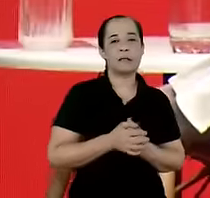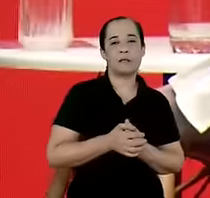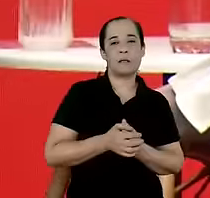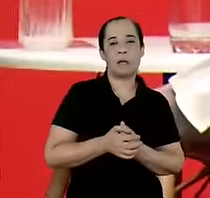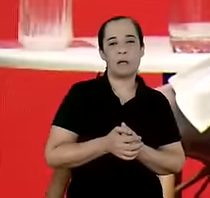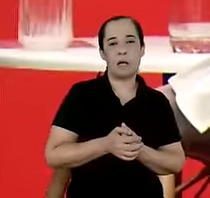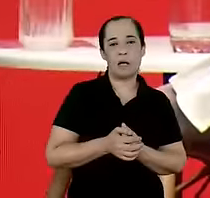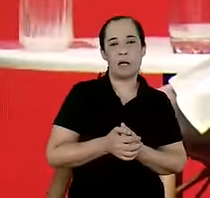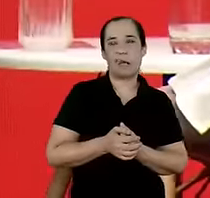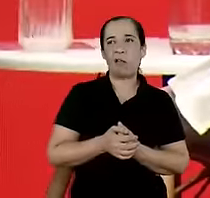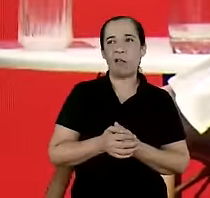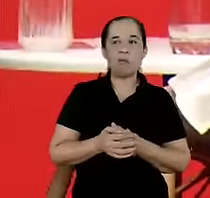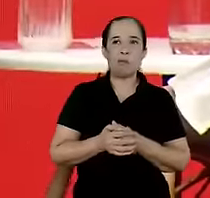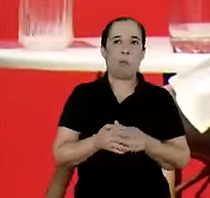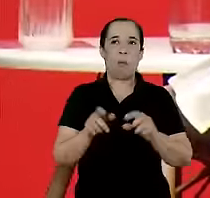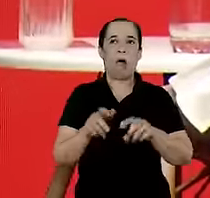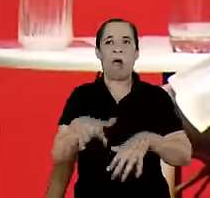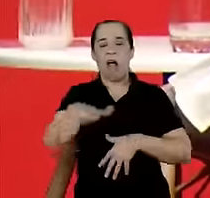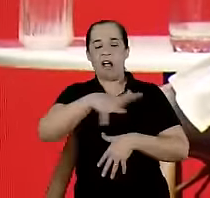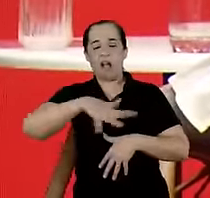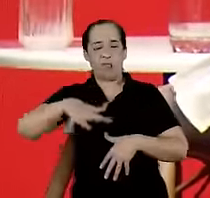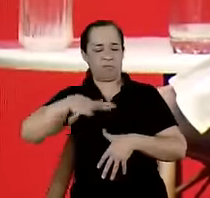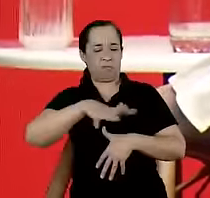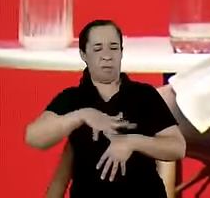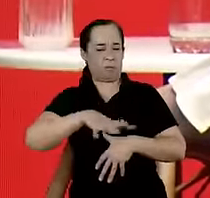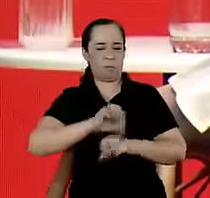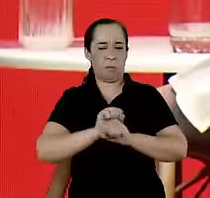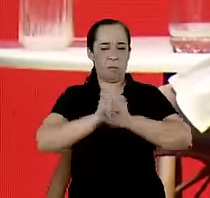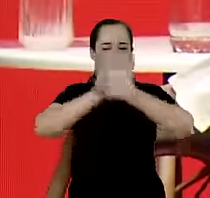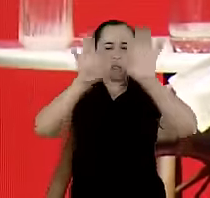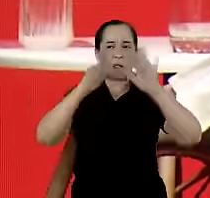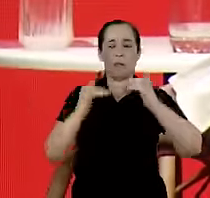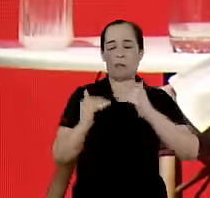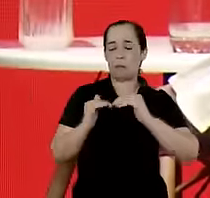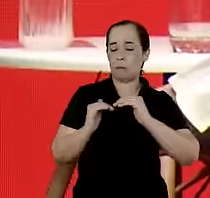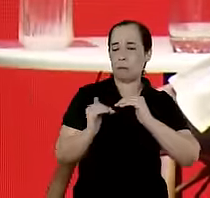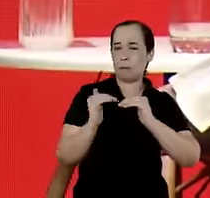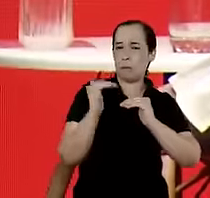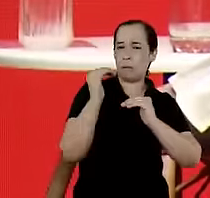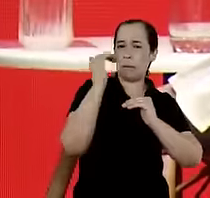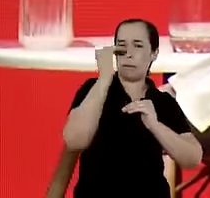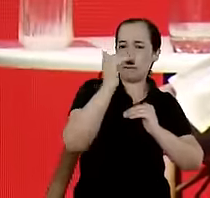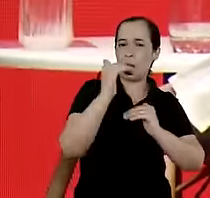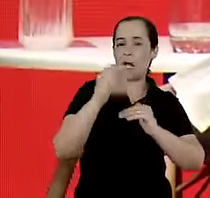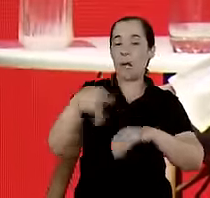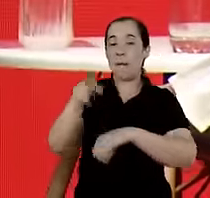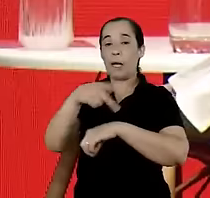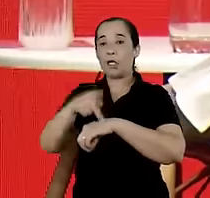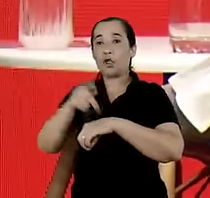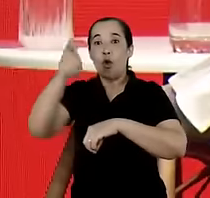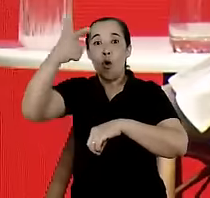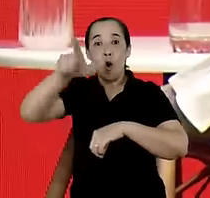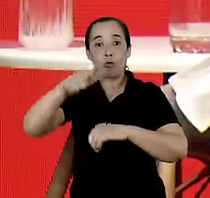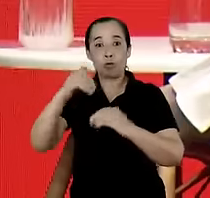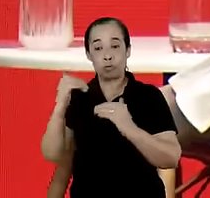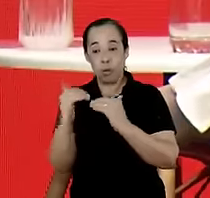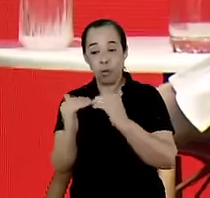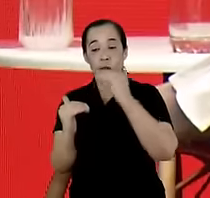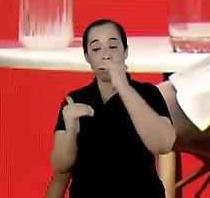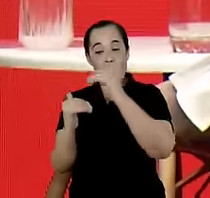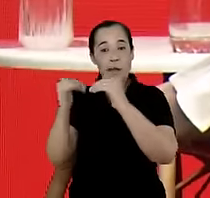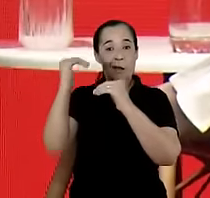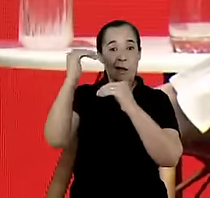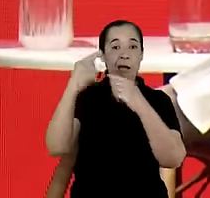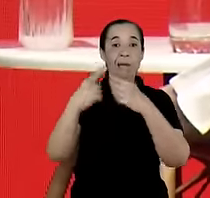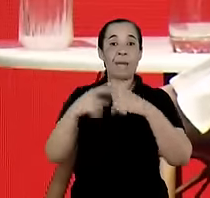base né ah uma escalada né das tensões com outros países se se envolvendo Mas a gente sempre tem Red acho que